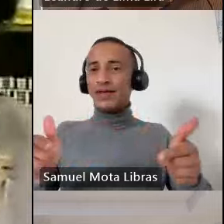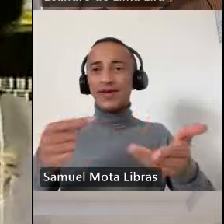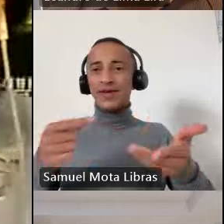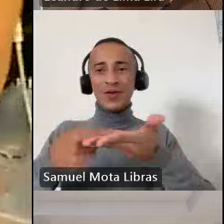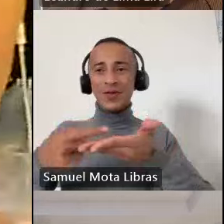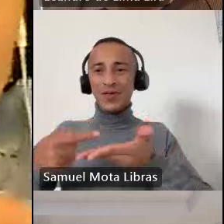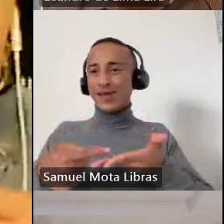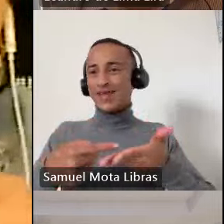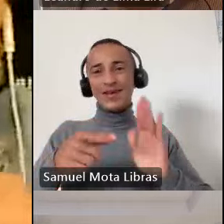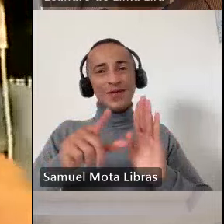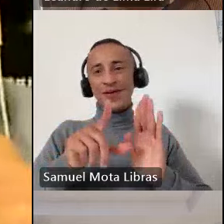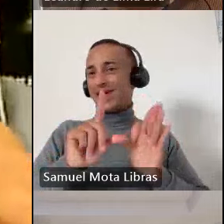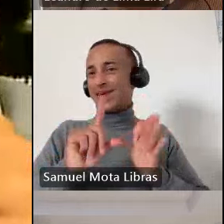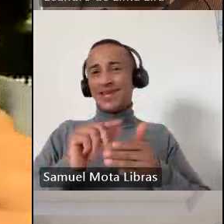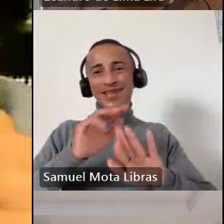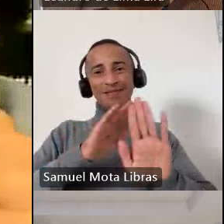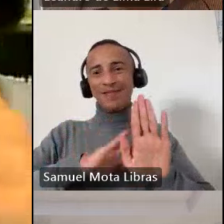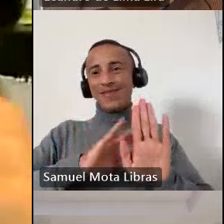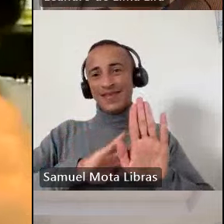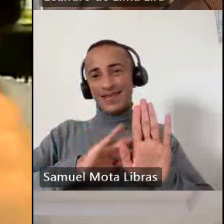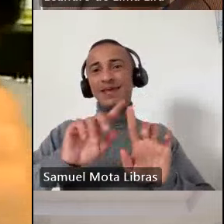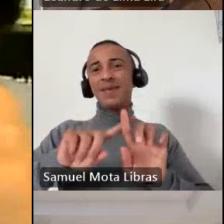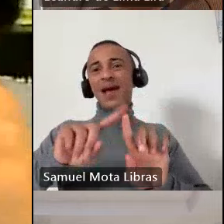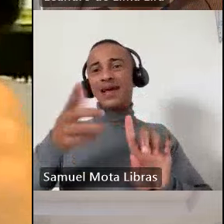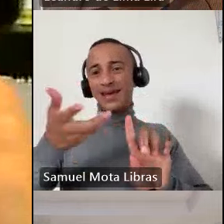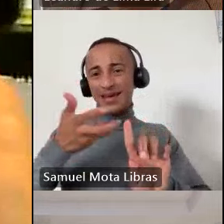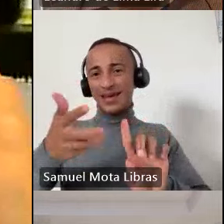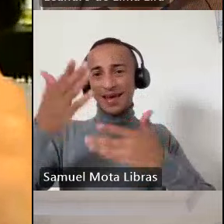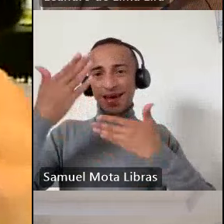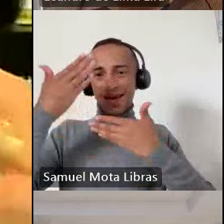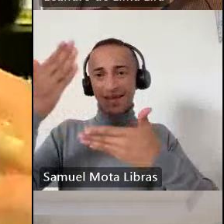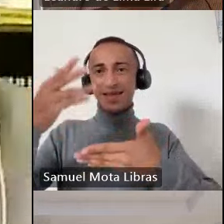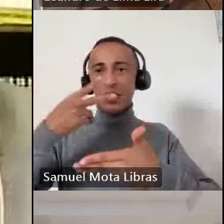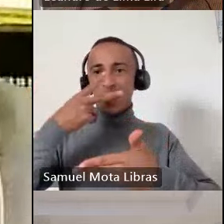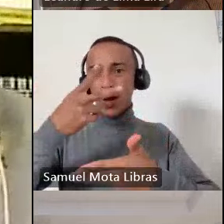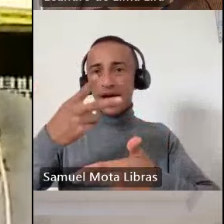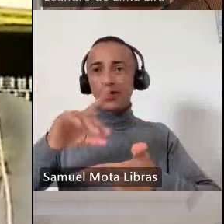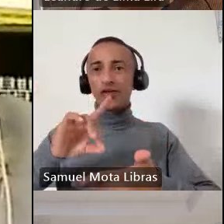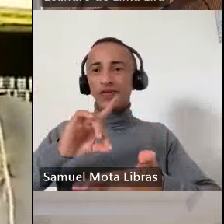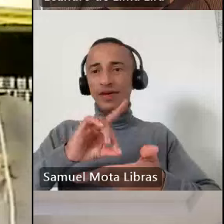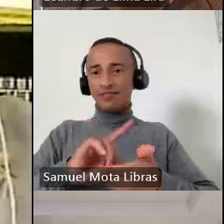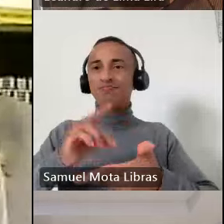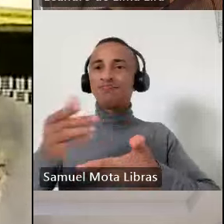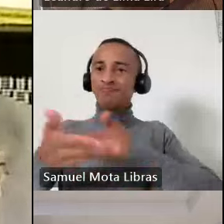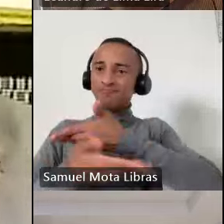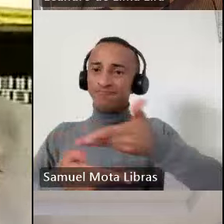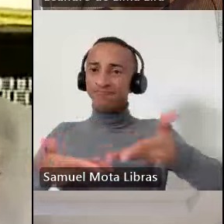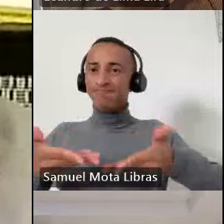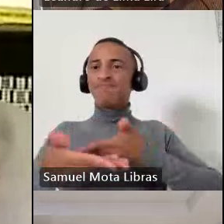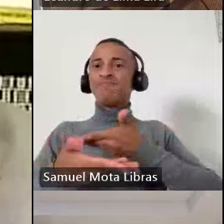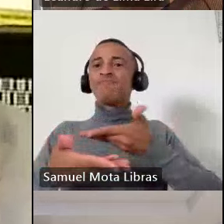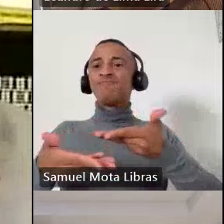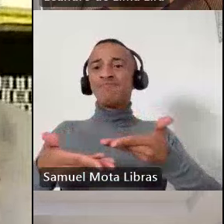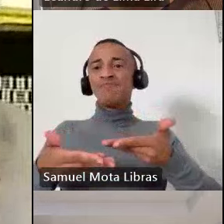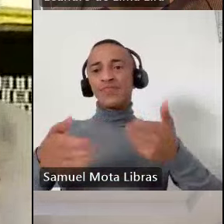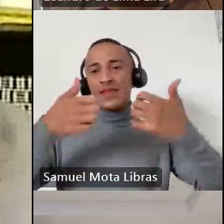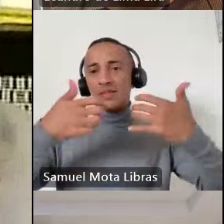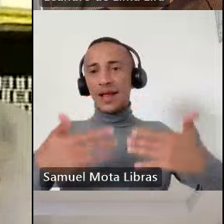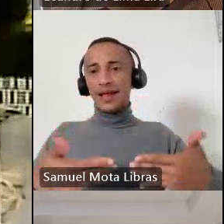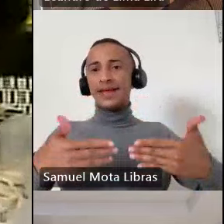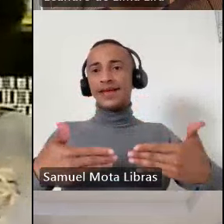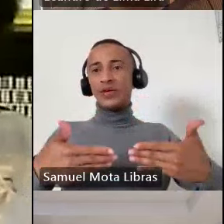eh queria super te agradecer acho que foi muito muito bacana as coisas que você colocou eu queria trazer aqui só eu vou